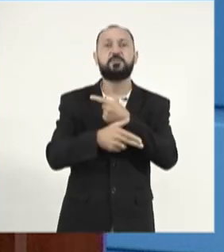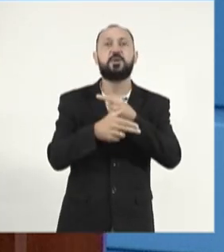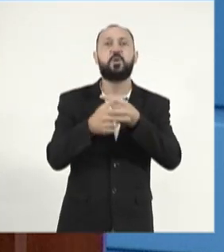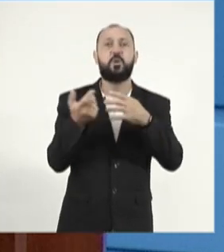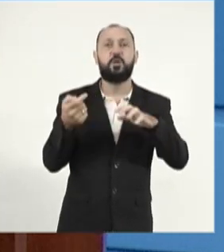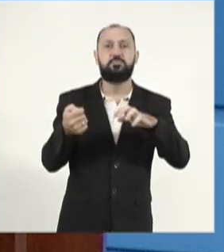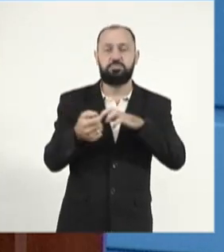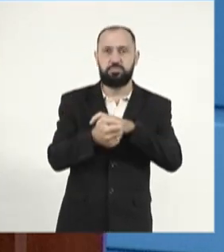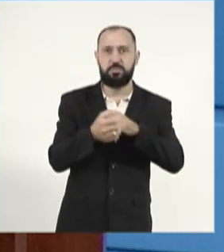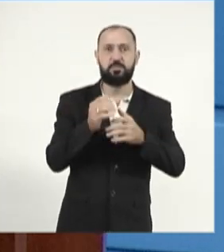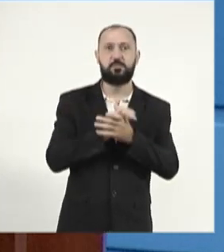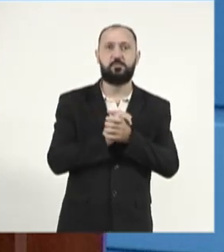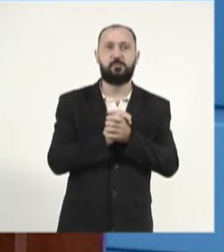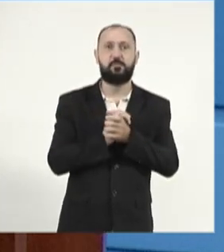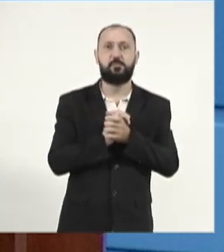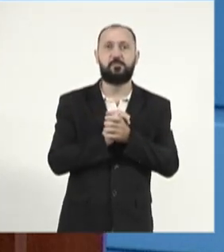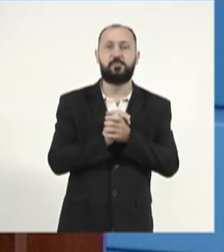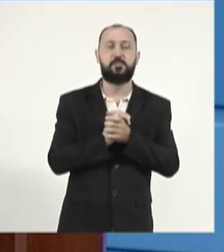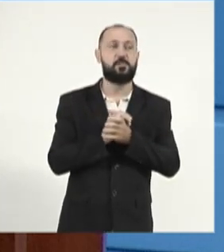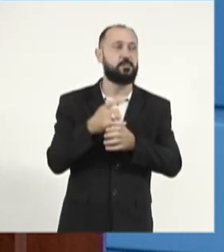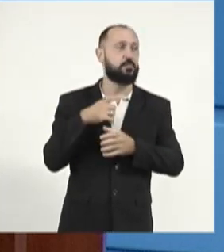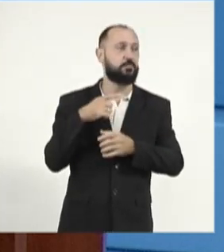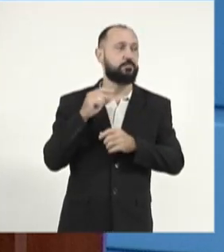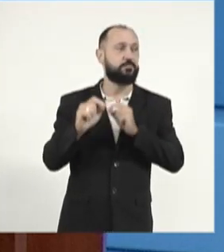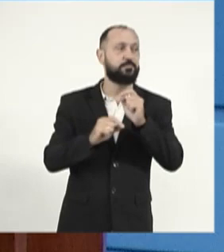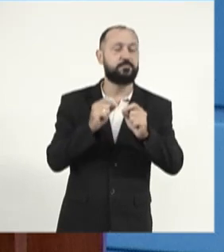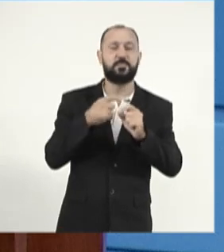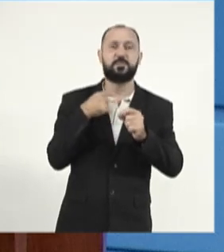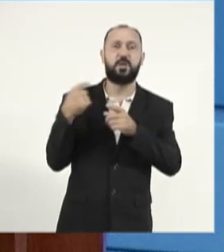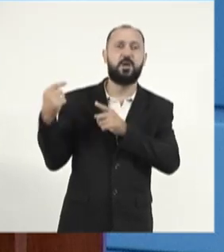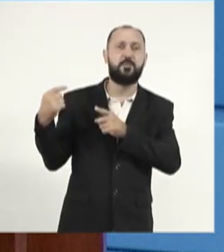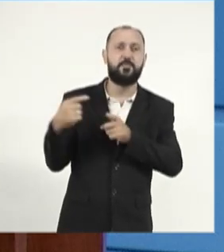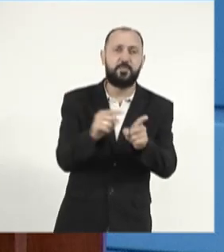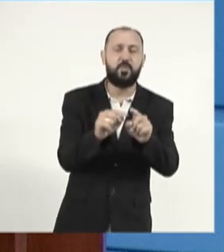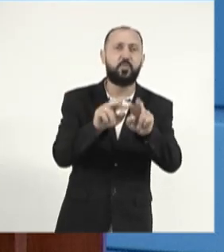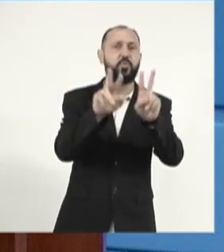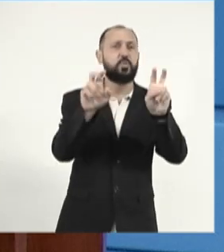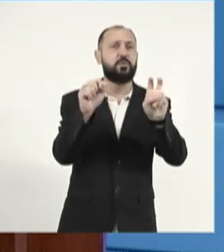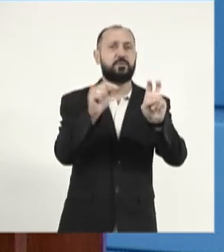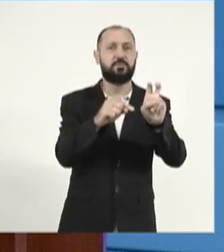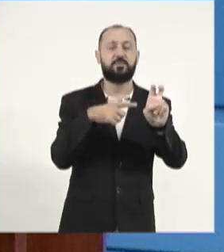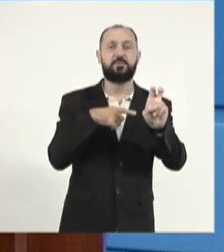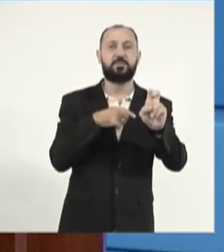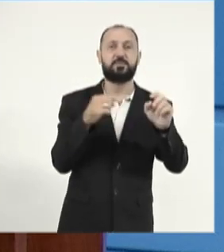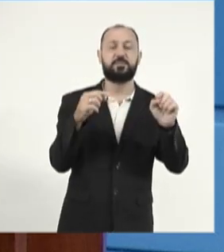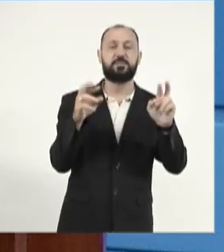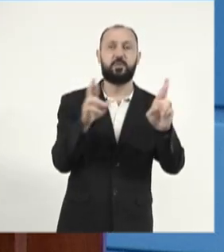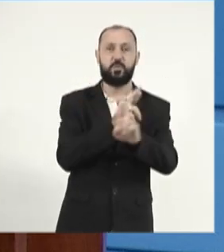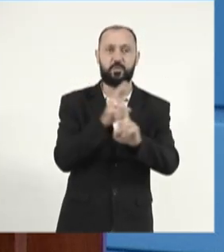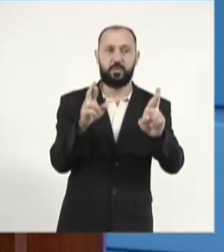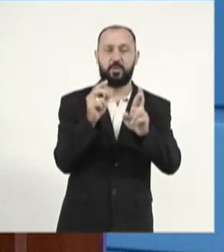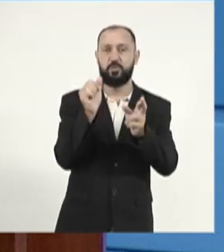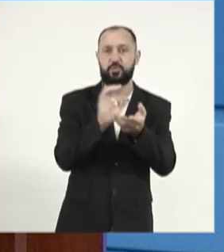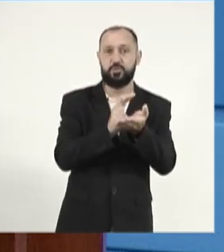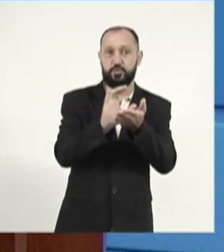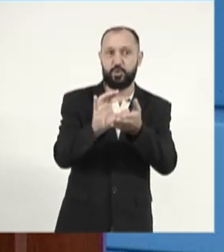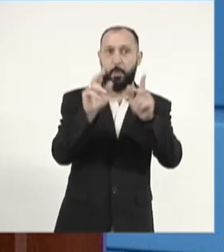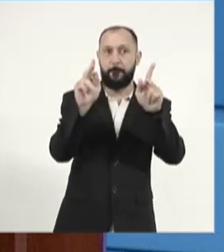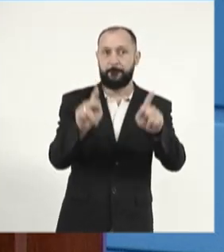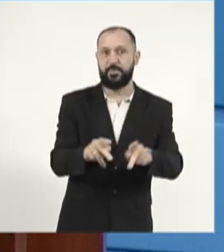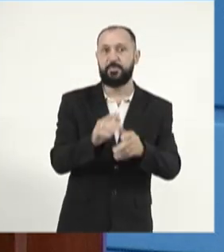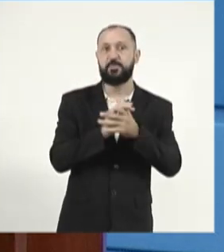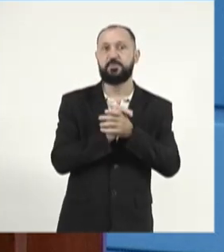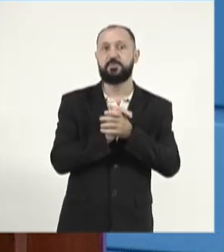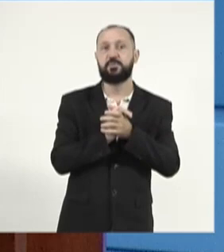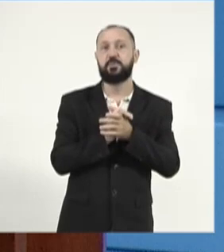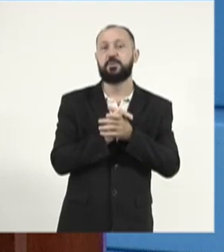peça, Mas, além disso também, além de provocar essas questões que estão relacionadas ao financiamento público, a